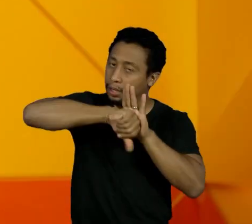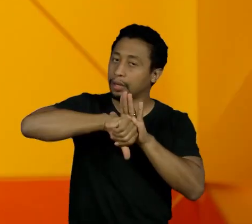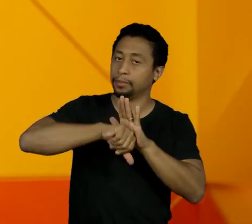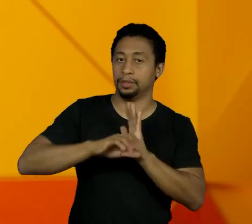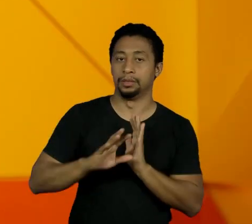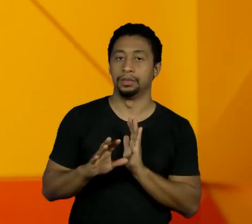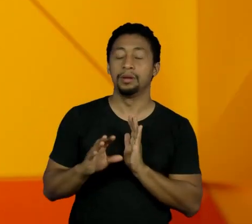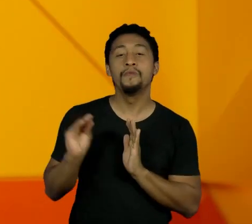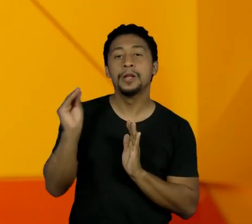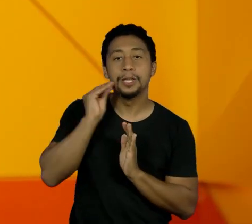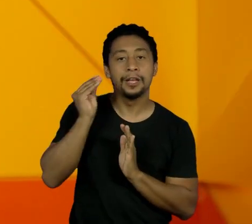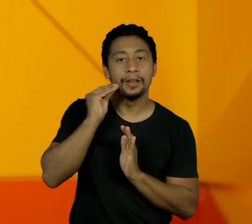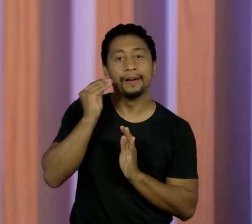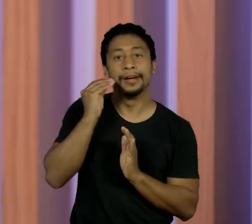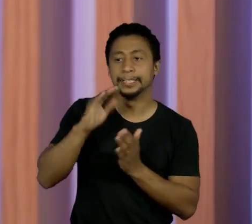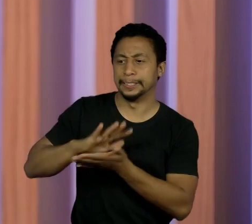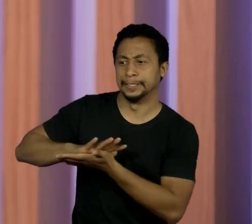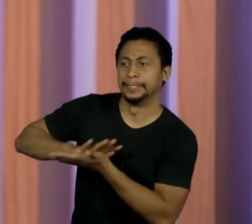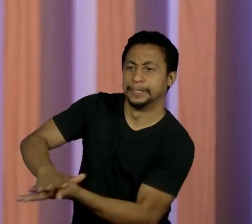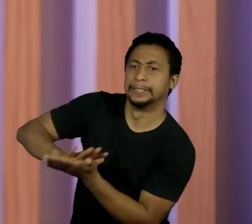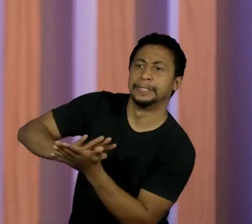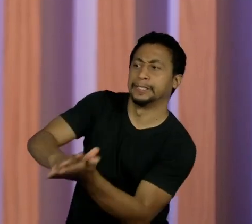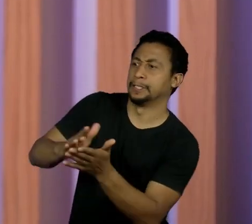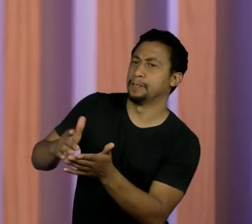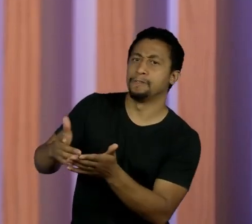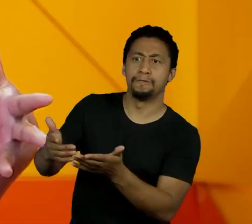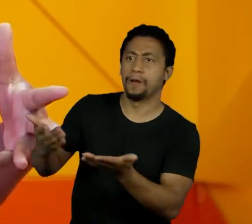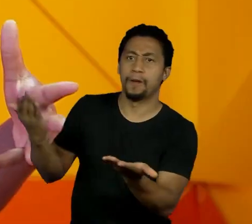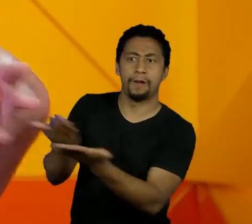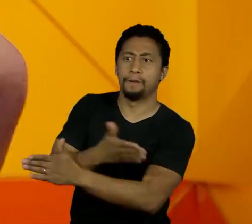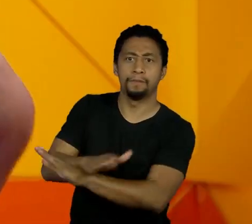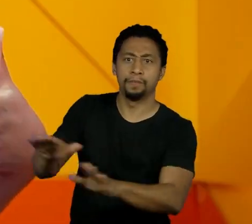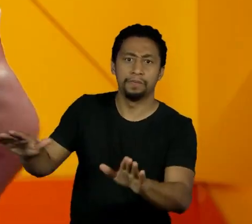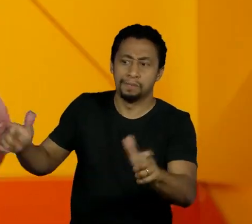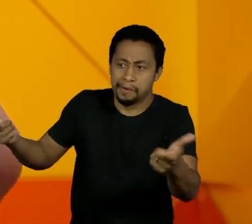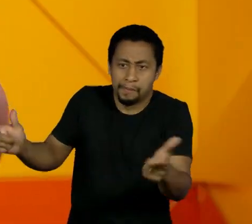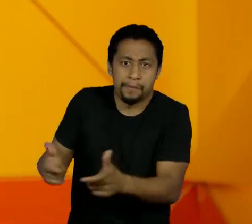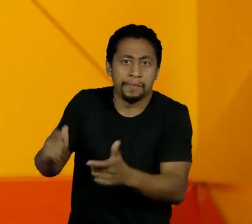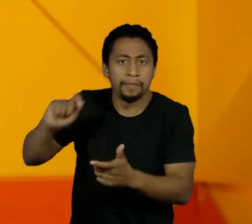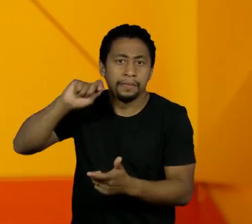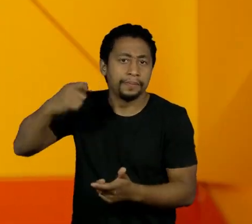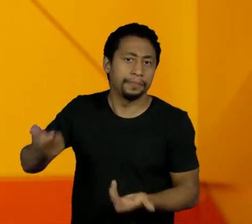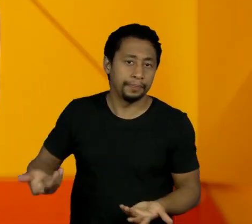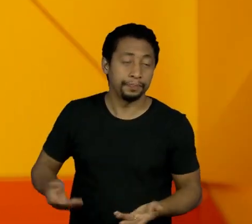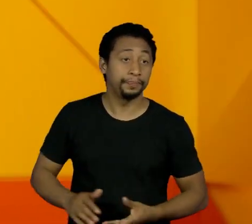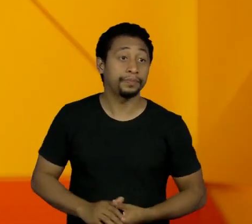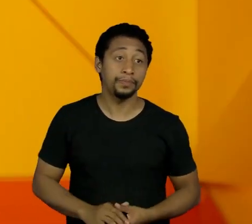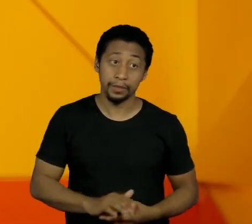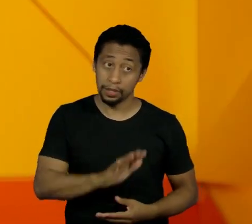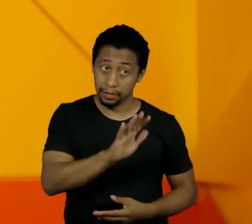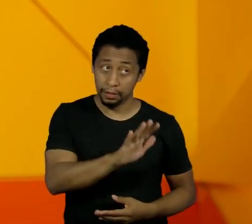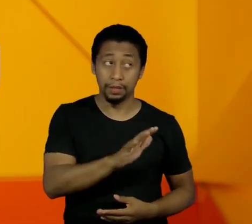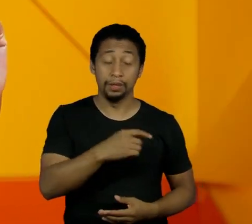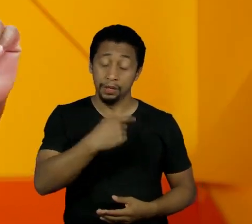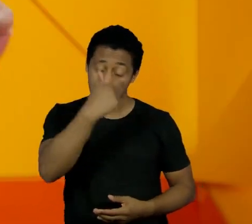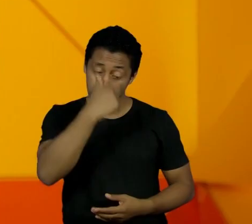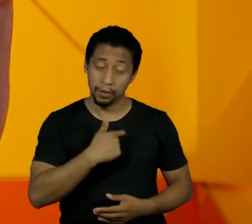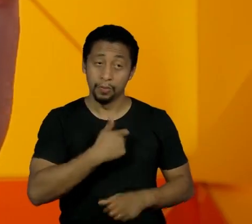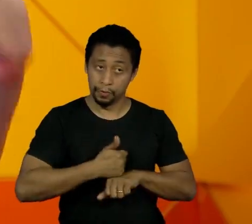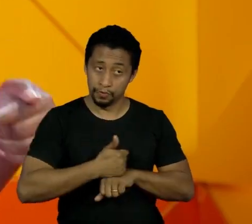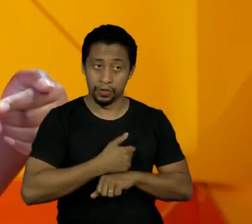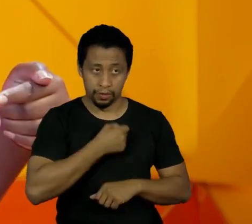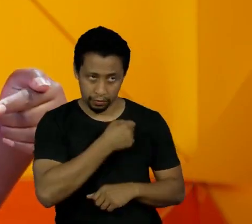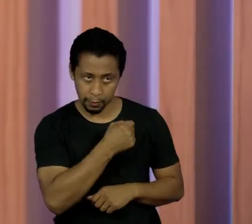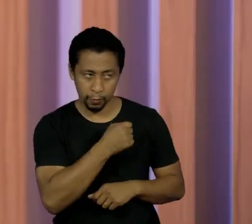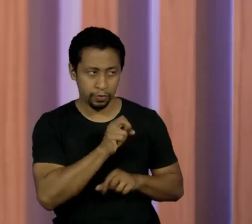né? Vamos destruir, né, E esse essa grupo. atitude, eu como jornalista, não vejo somente de policiais.